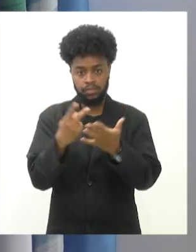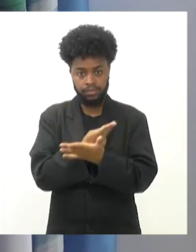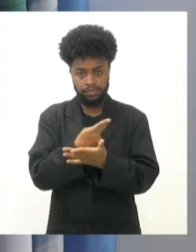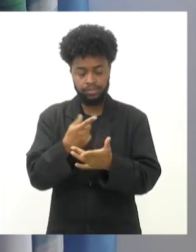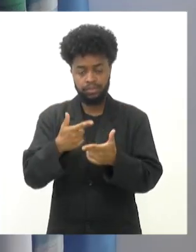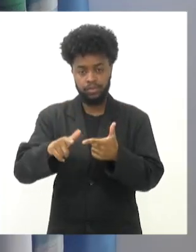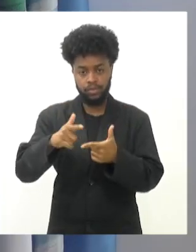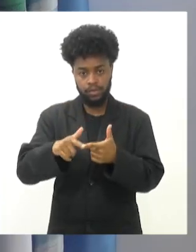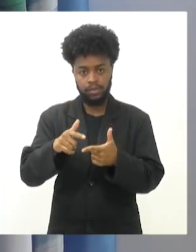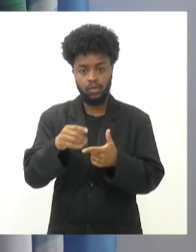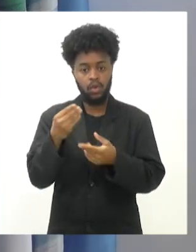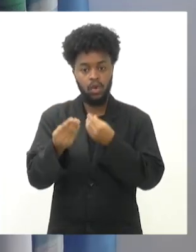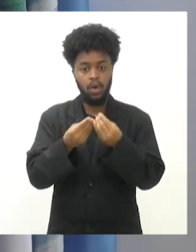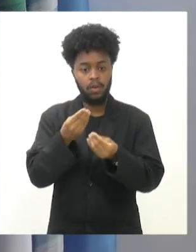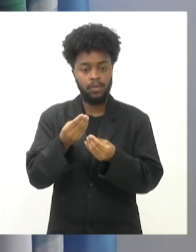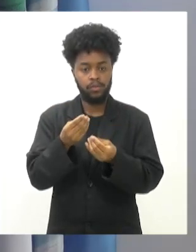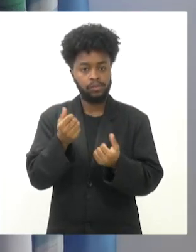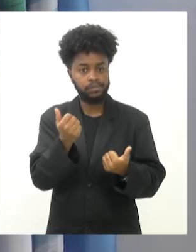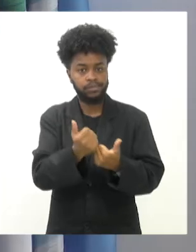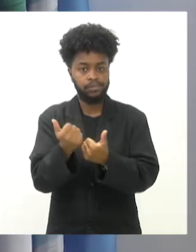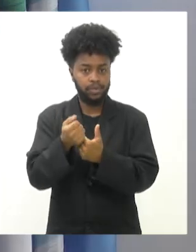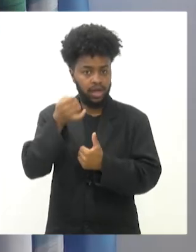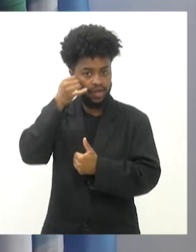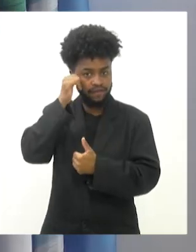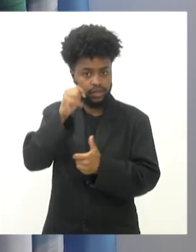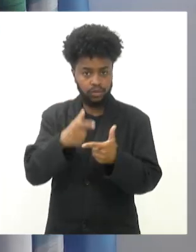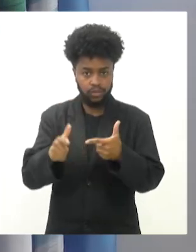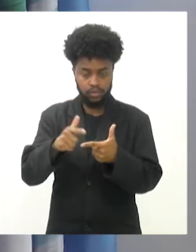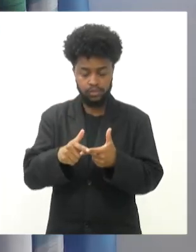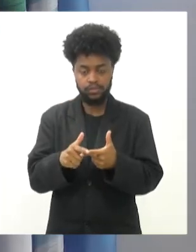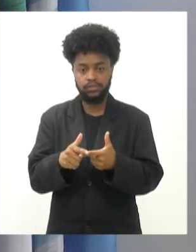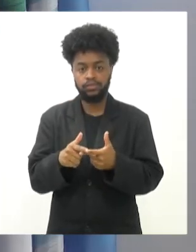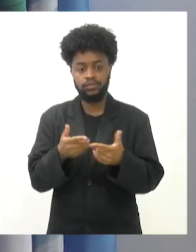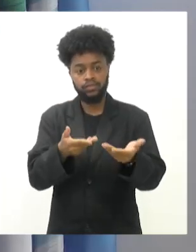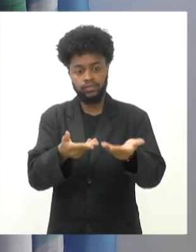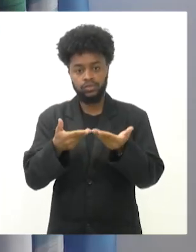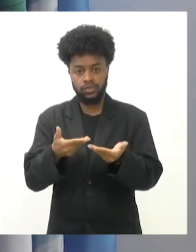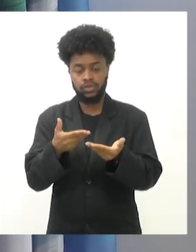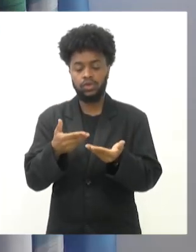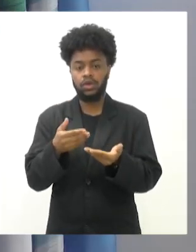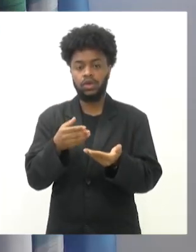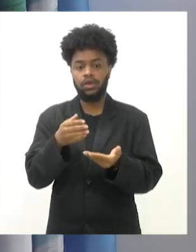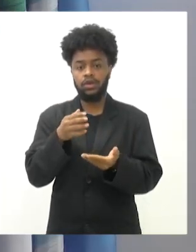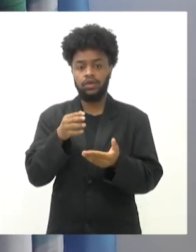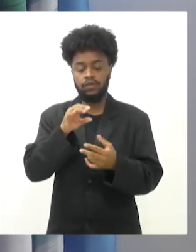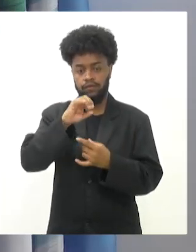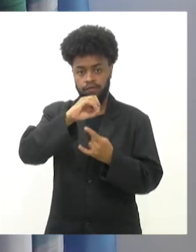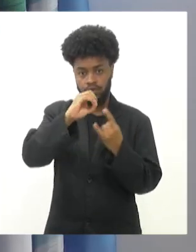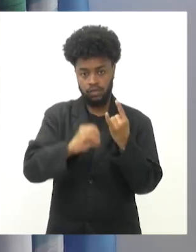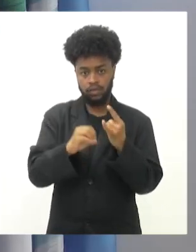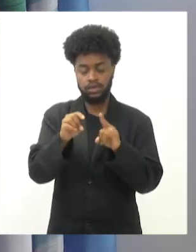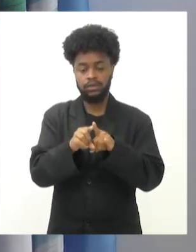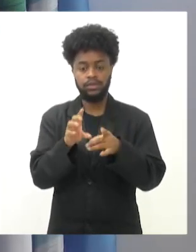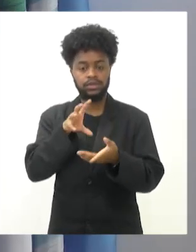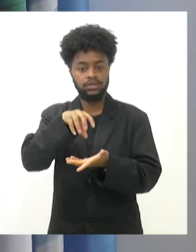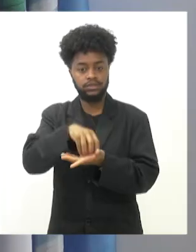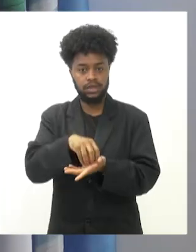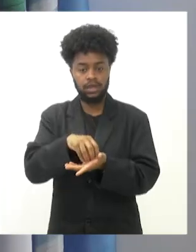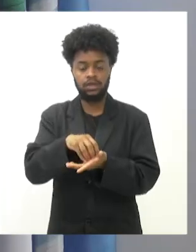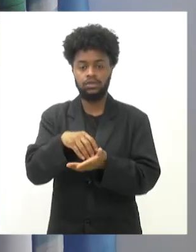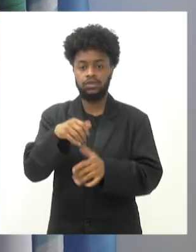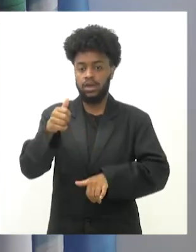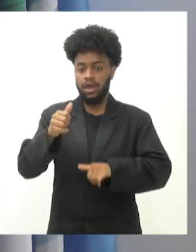prevenção. Serão ouvidos, entre outros, a Fundação Oswaldo Cruz, Centro Nacional de Monitoramento e Alertas de Desastres Naturais